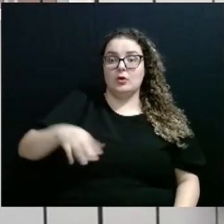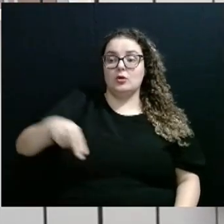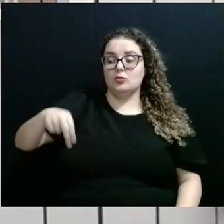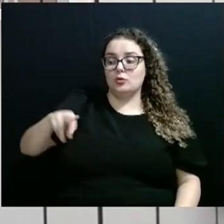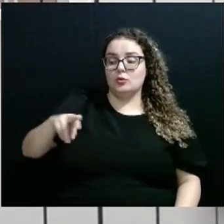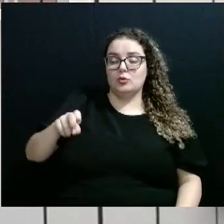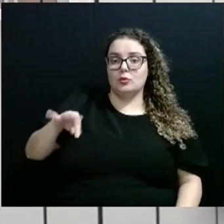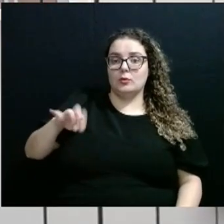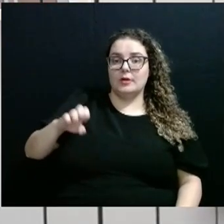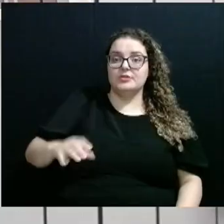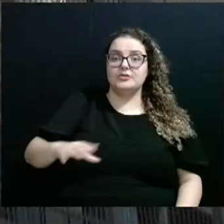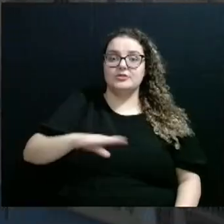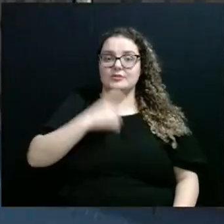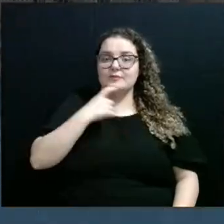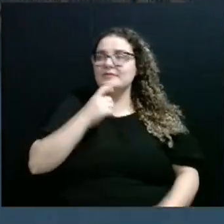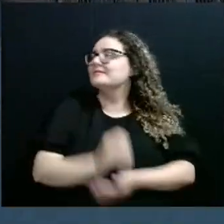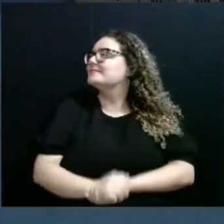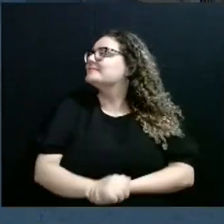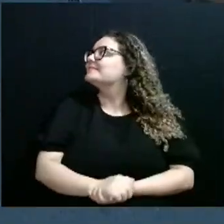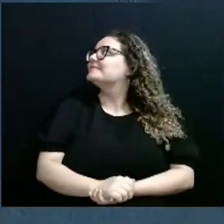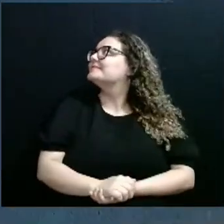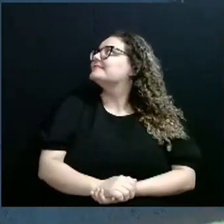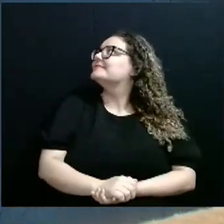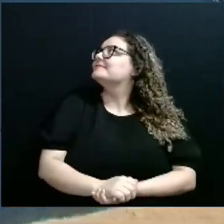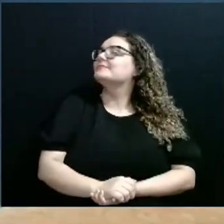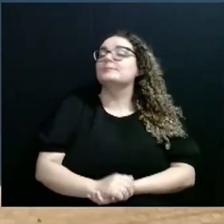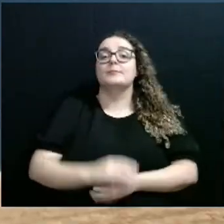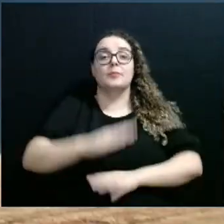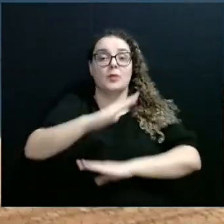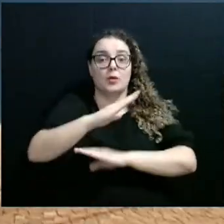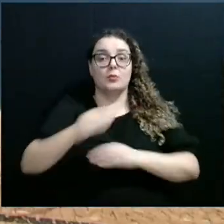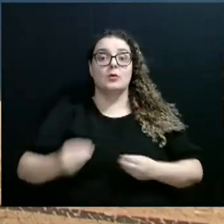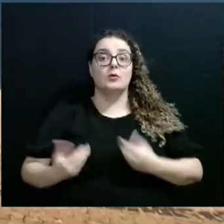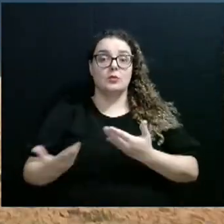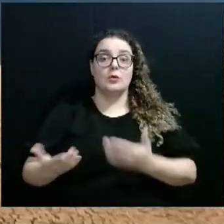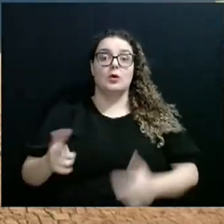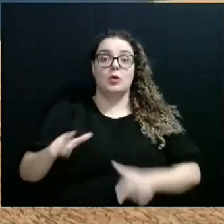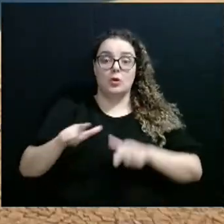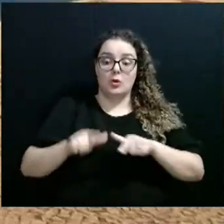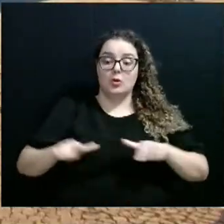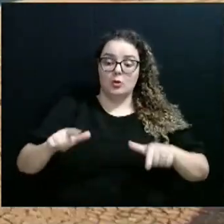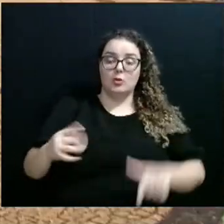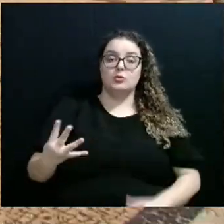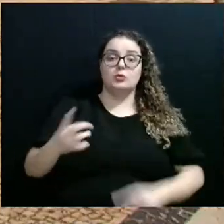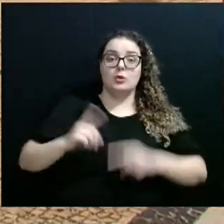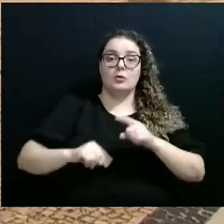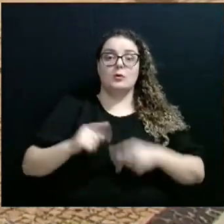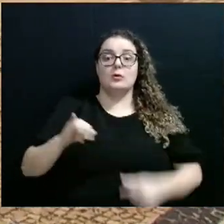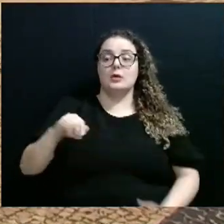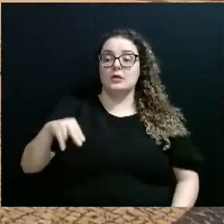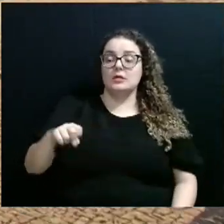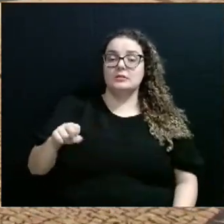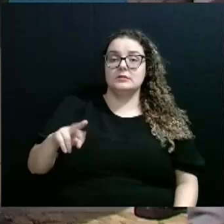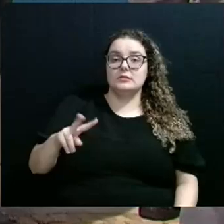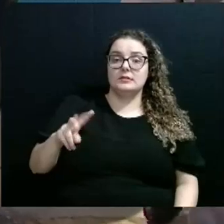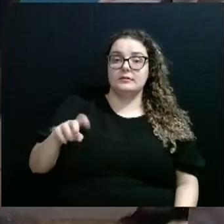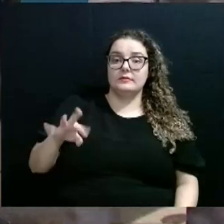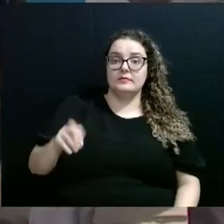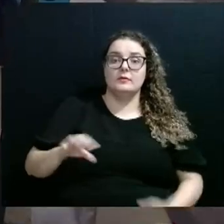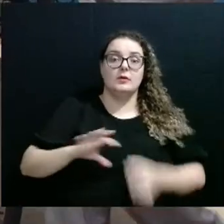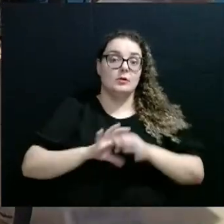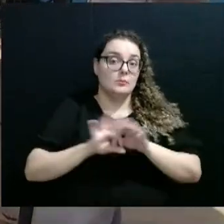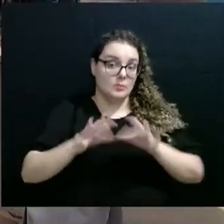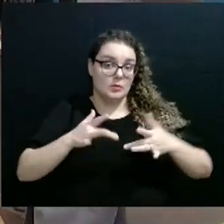Campinas. A Câmara fez a entrega do lote 4 dos materiais inservíveis que estão disponíveis para doação,